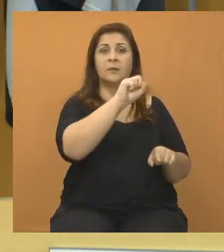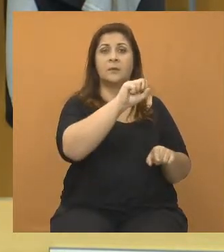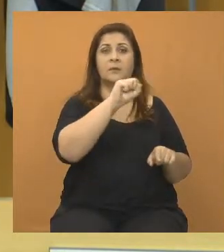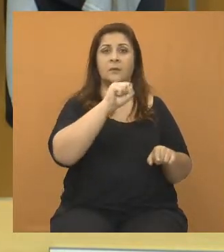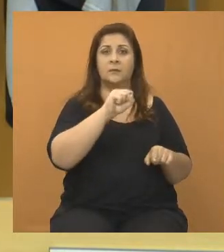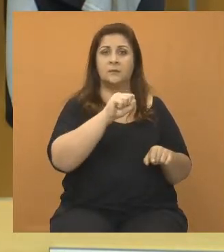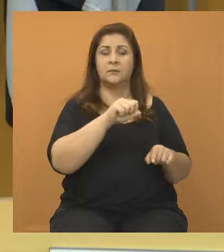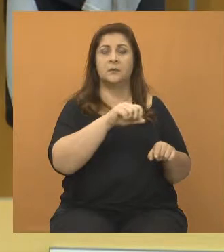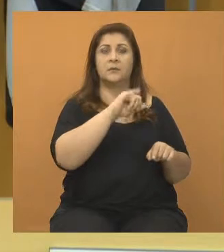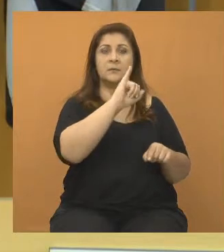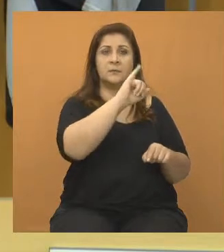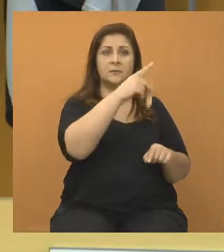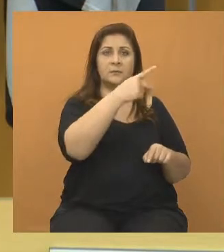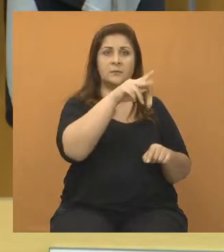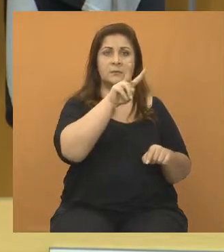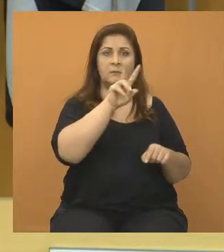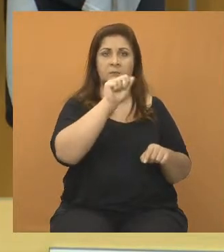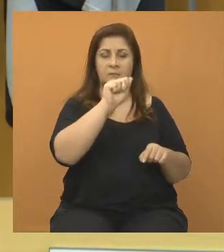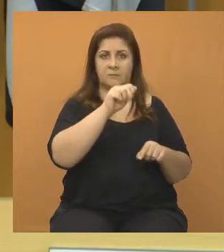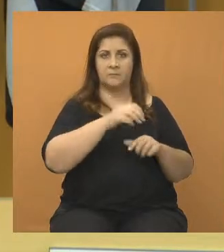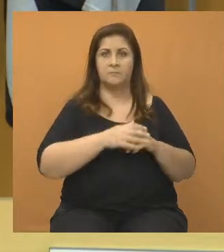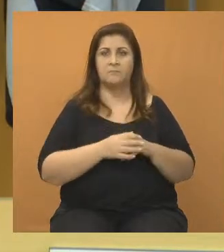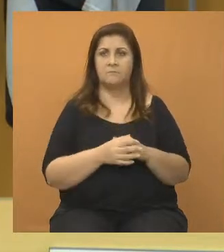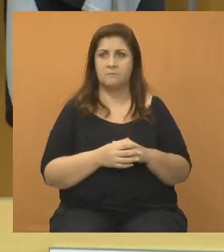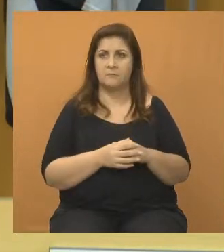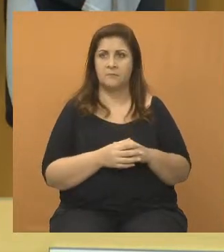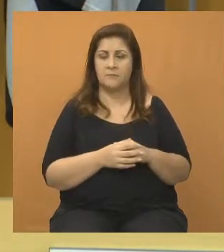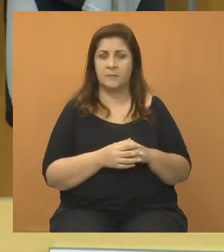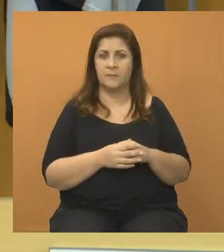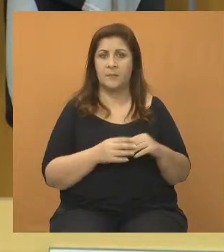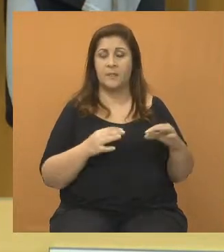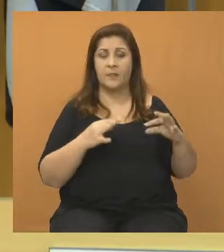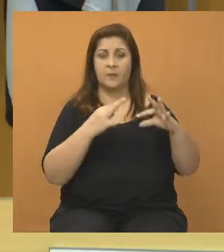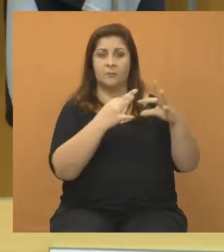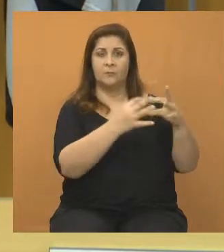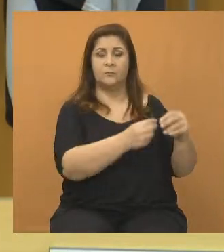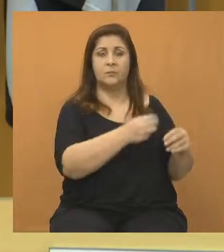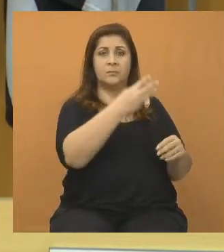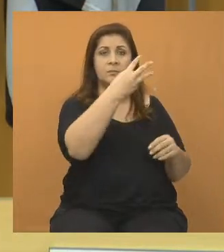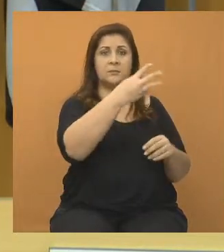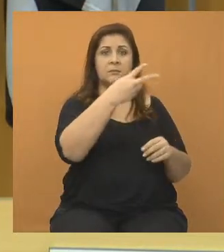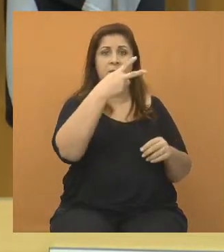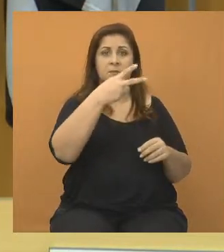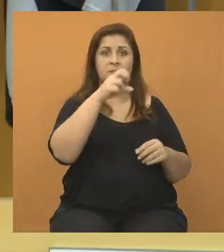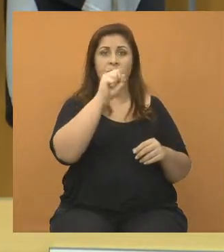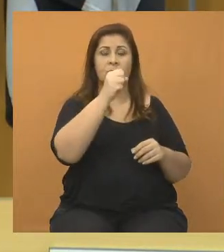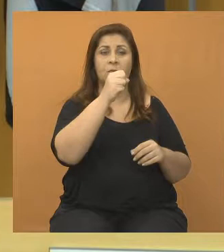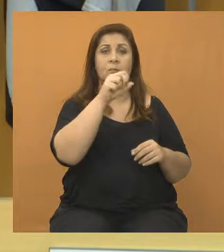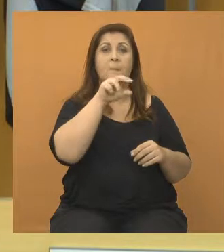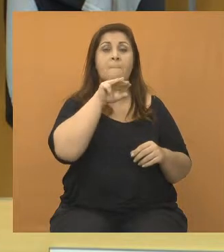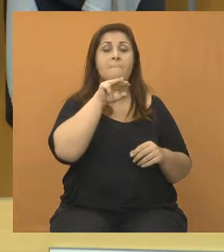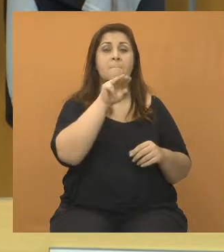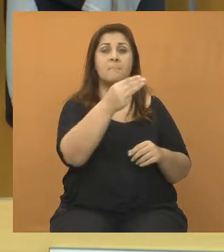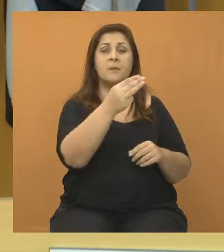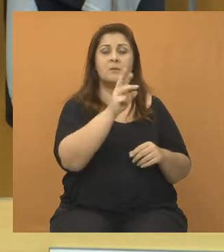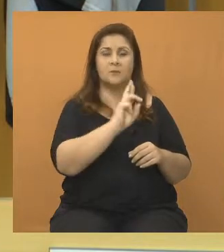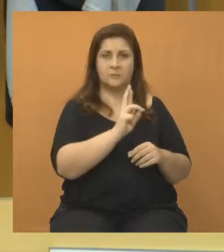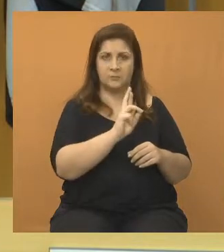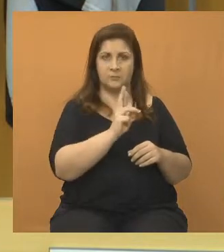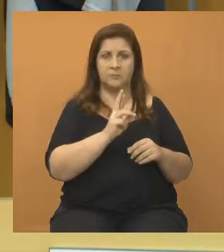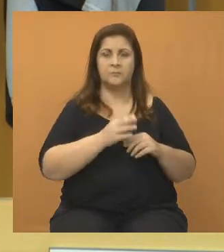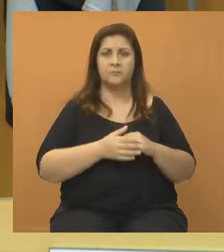ao IPVA. Então, aqui a gente está falando de um total de 328 milhões de recursos